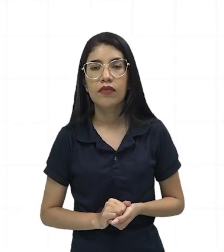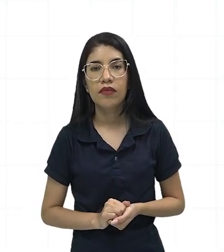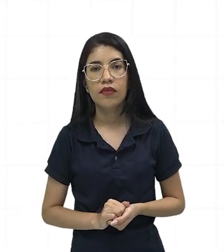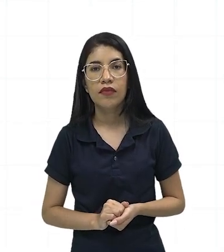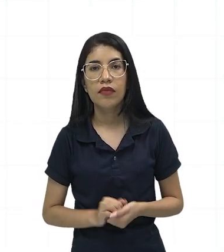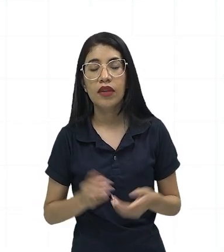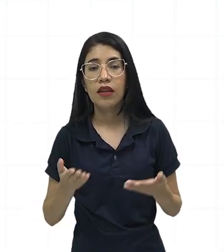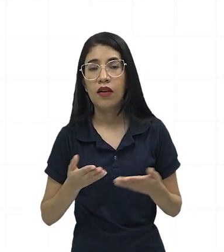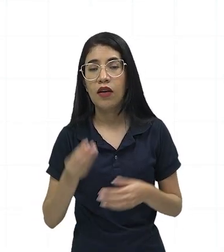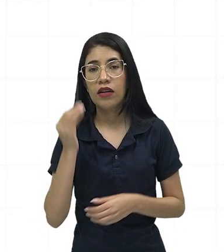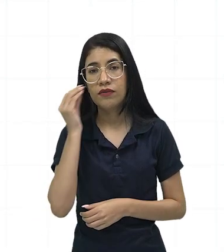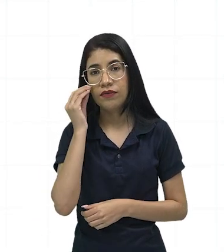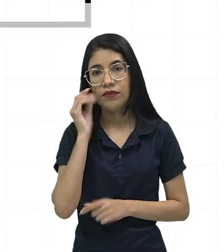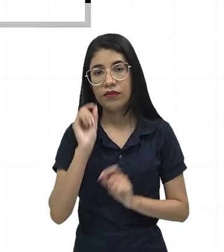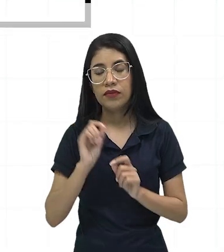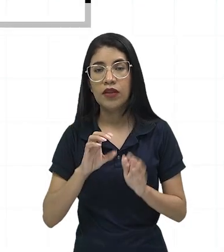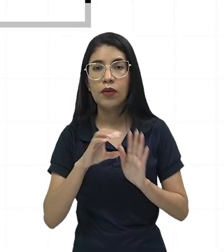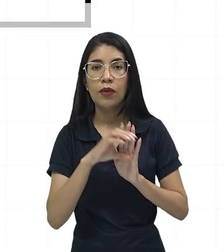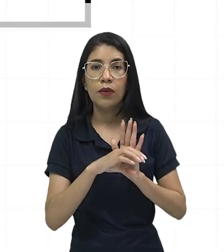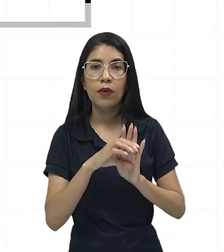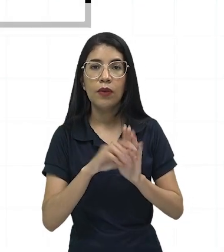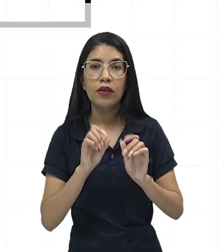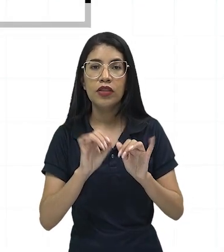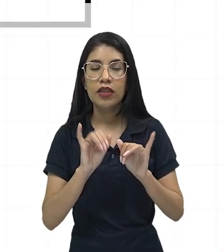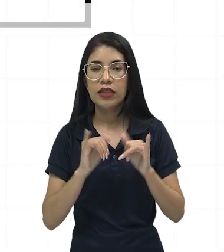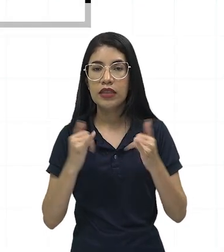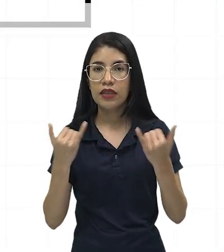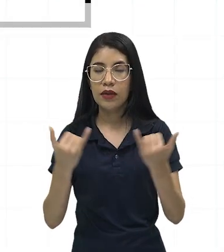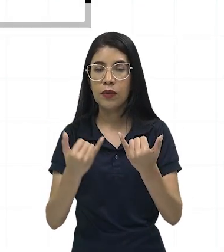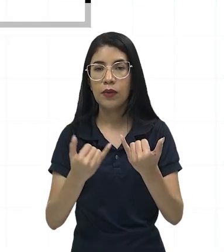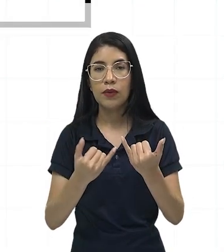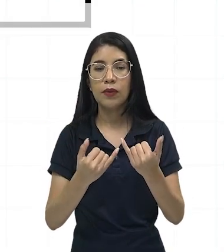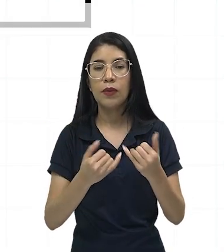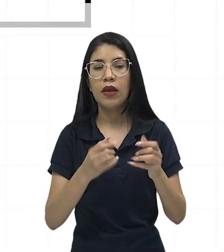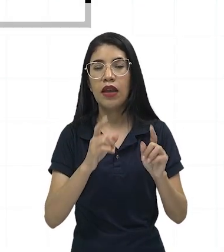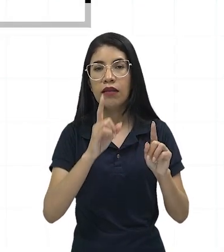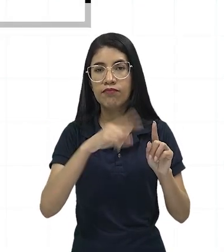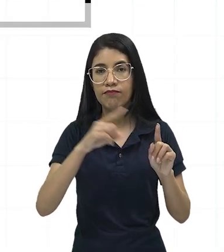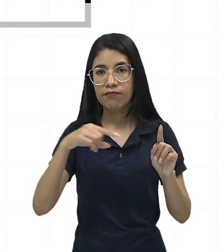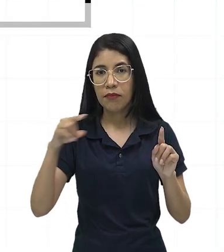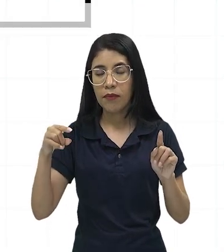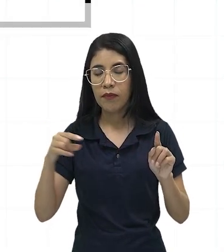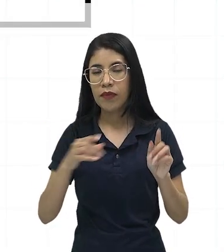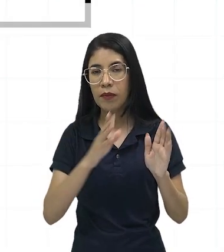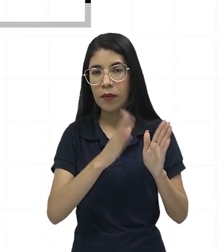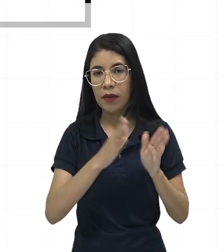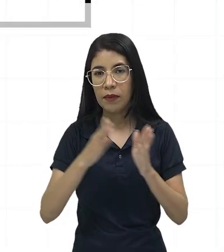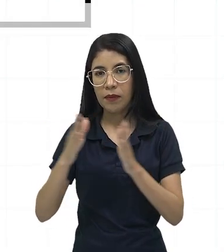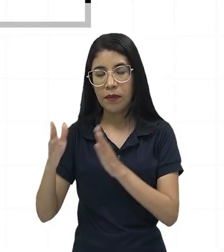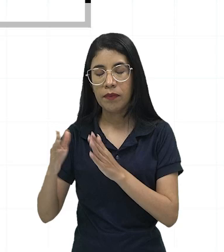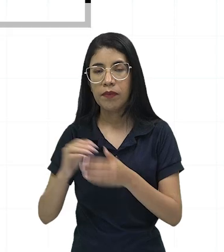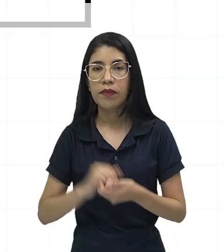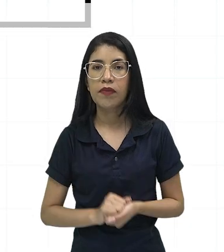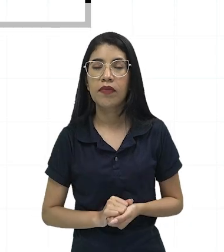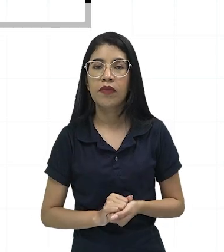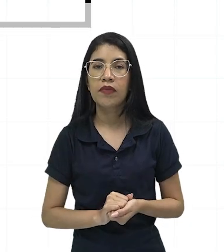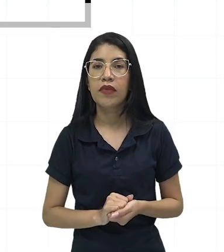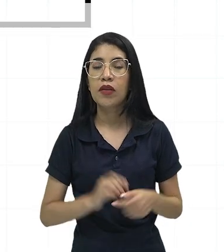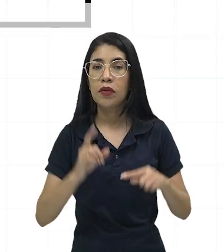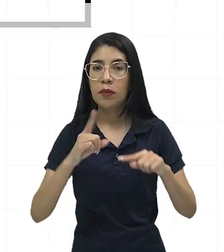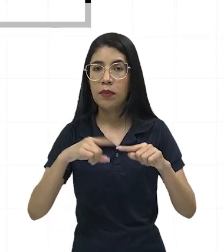aí o conceito do circuito em série, né? Quando os dispositivos